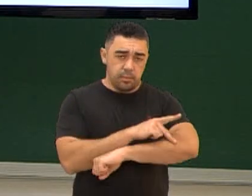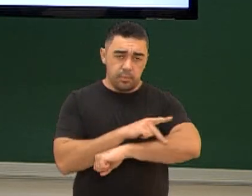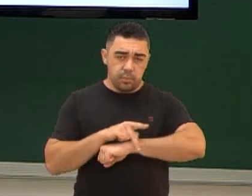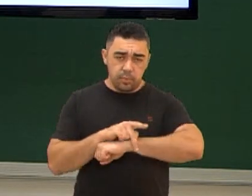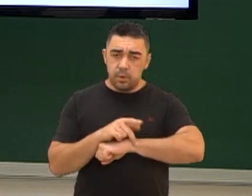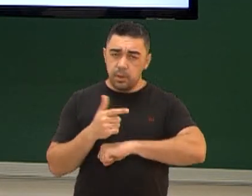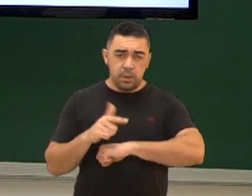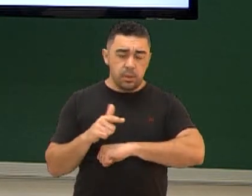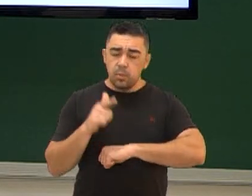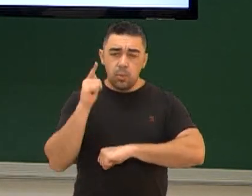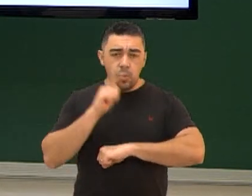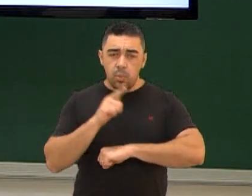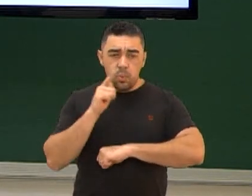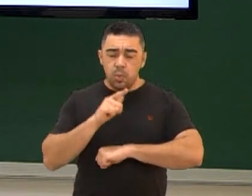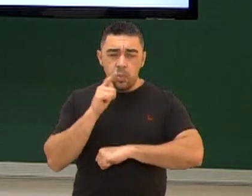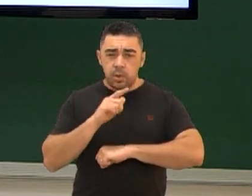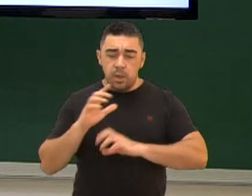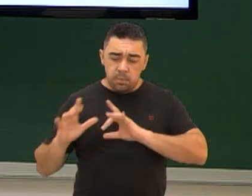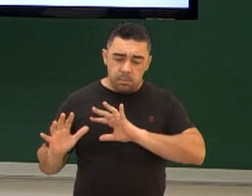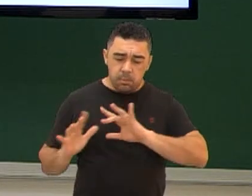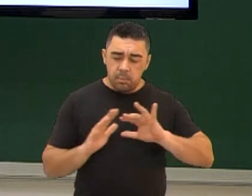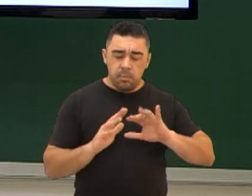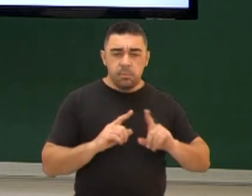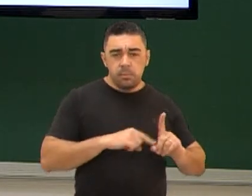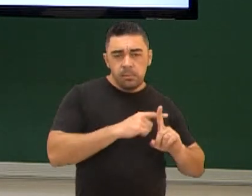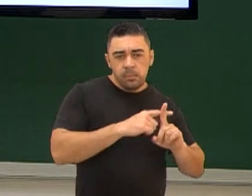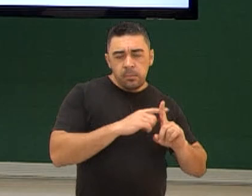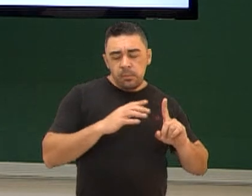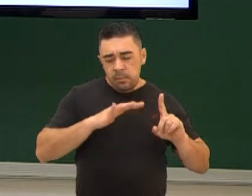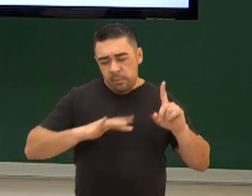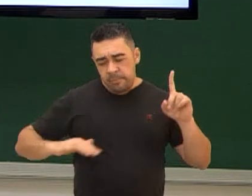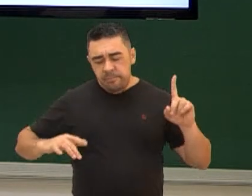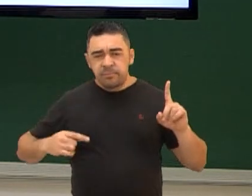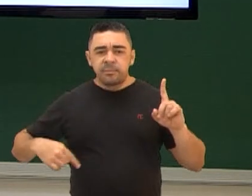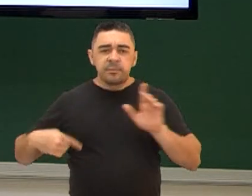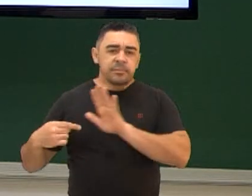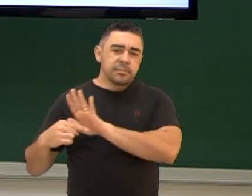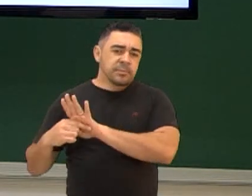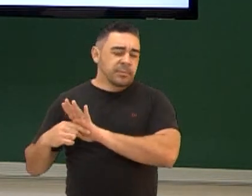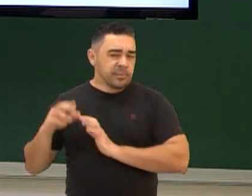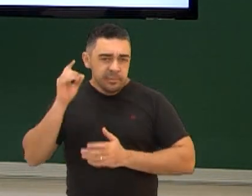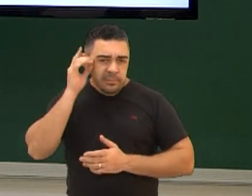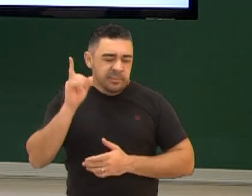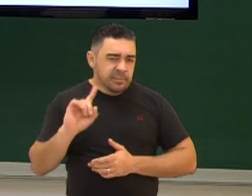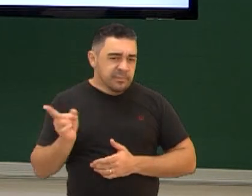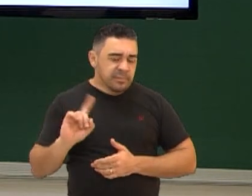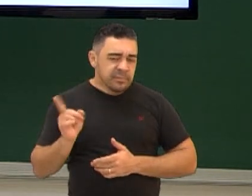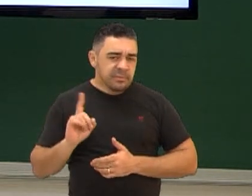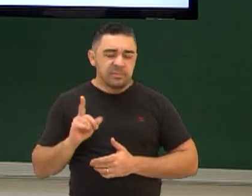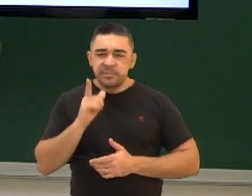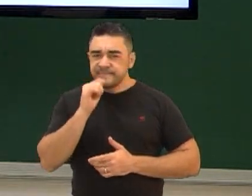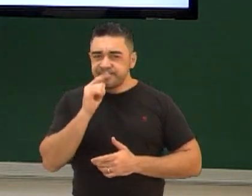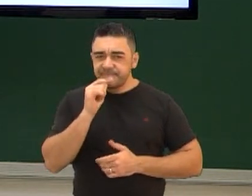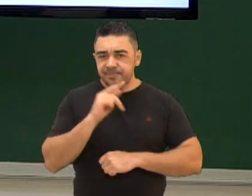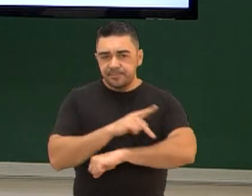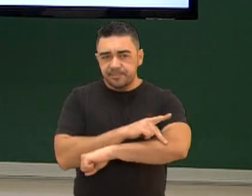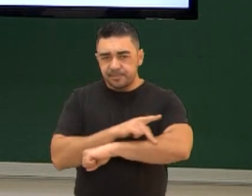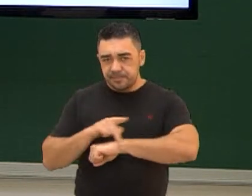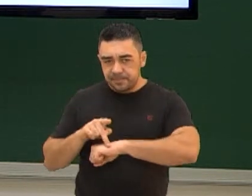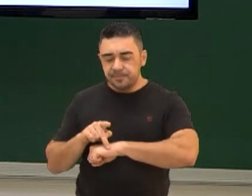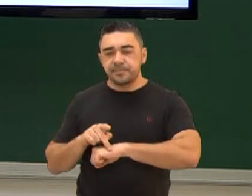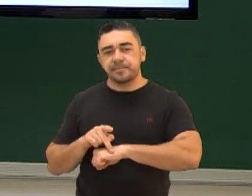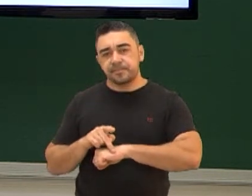não polariza, né? Então, se você pegar água pura, não polariza fácil, não. Se você pegar água pura,